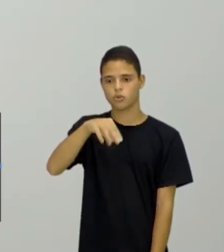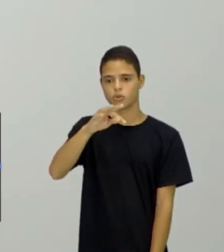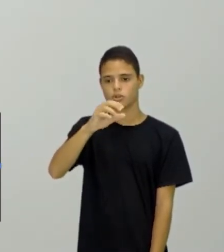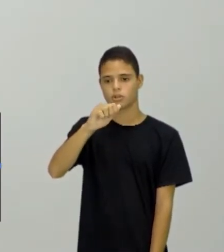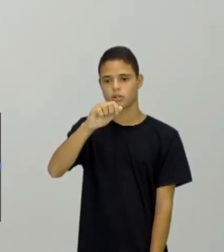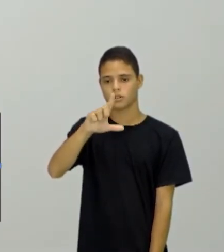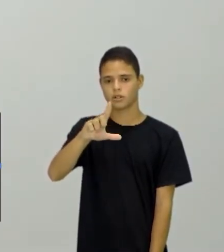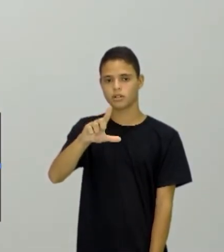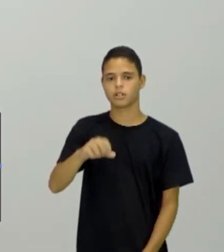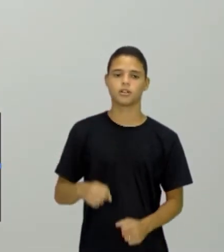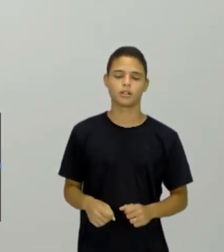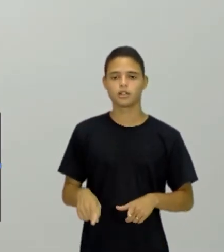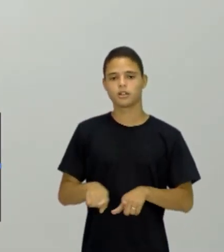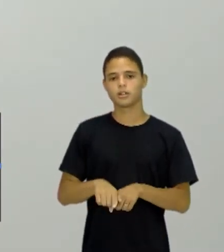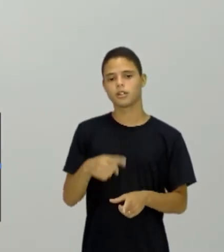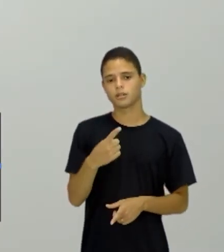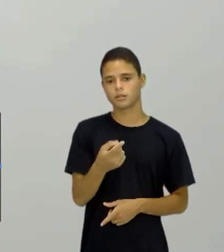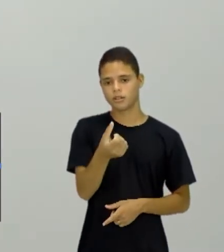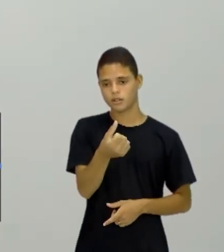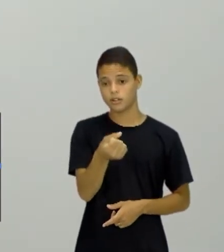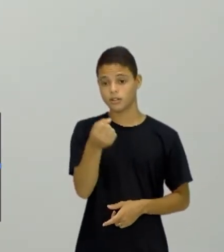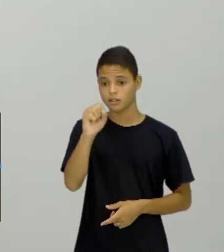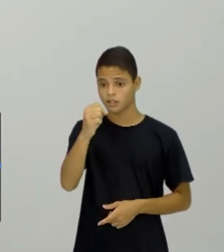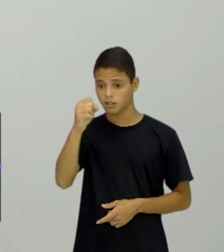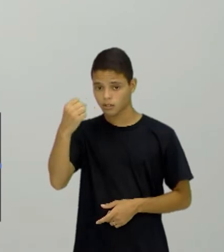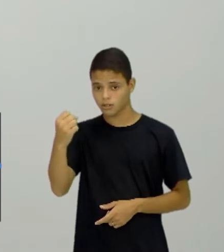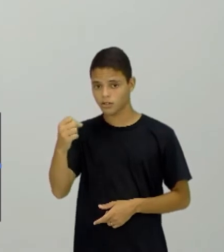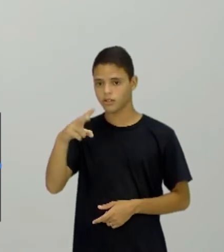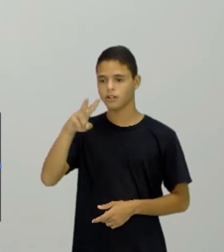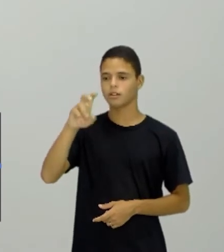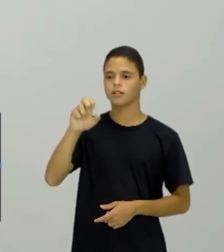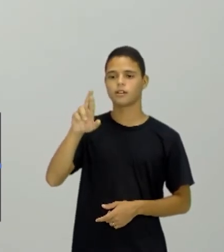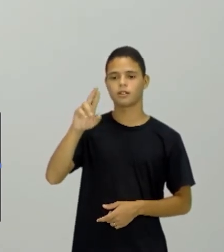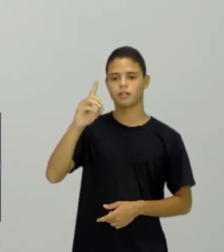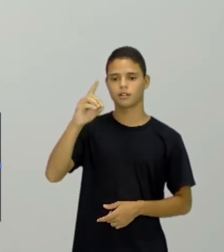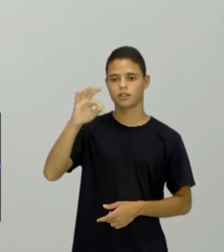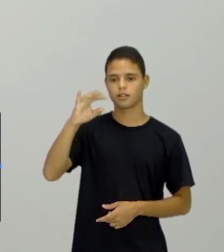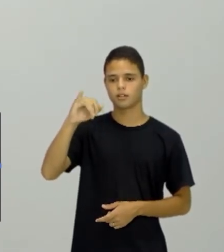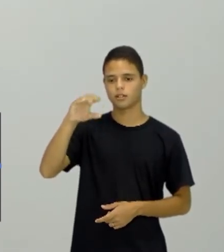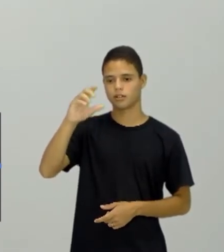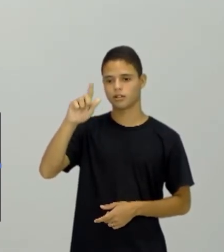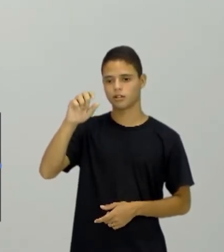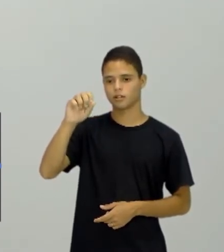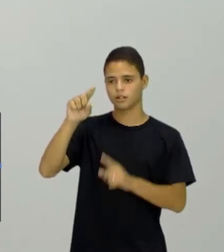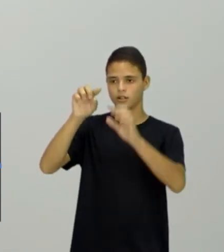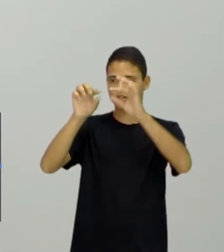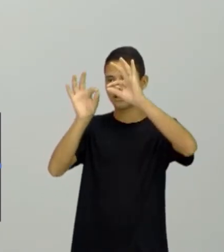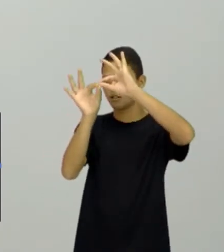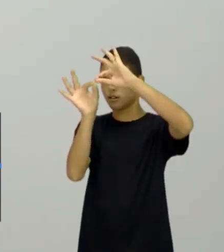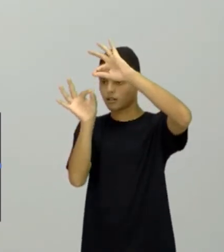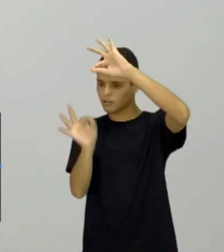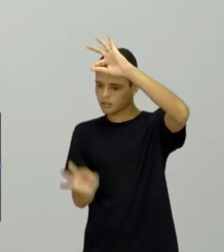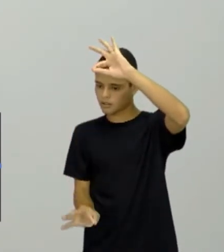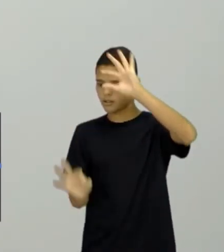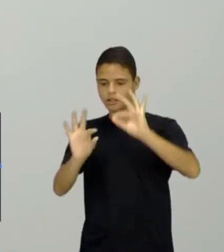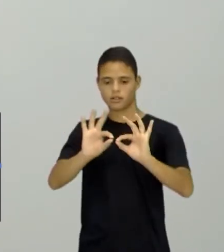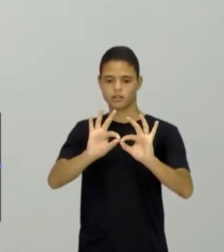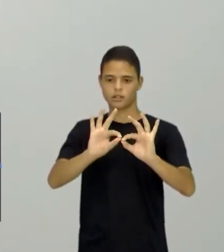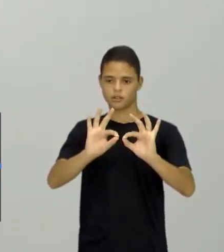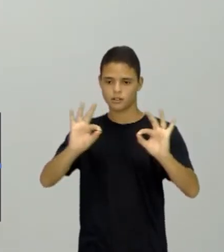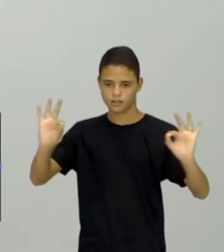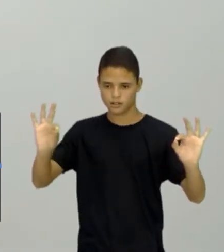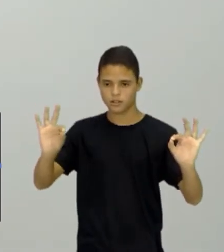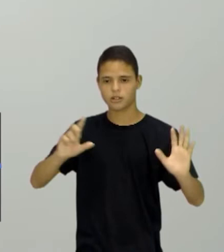1682 na vertical. Então, essa medida aqui, em relação a essa medida aqui, só tem